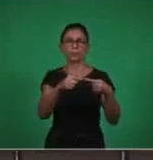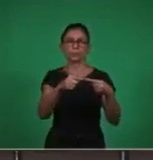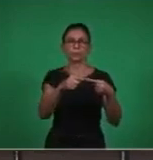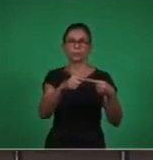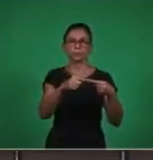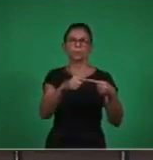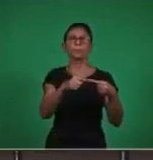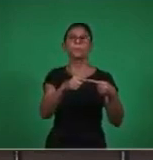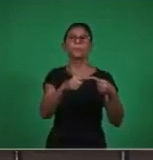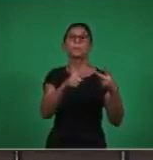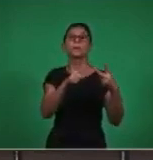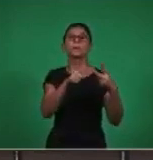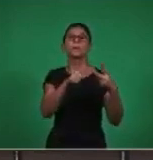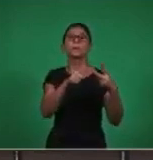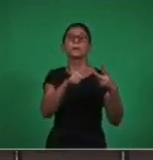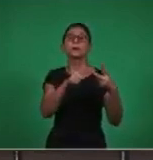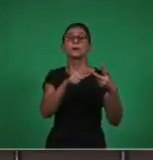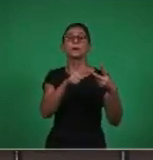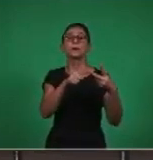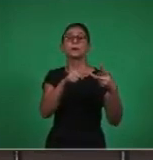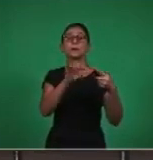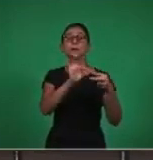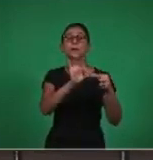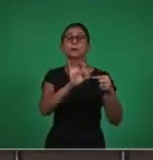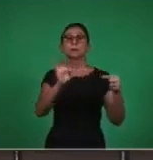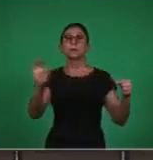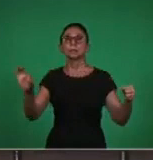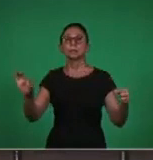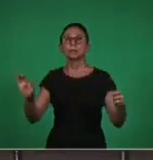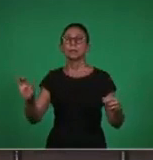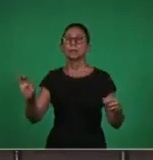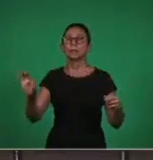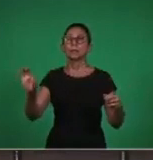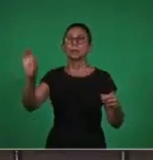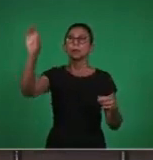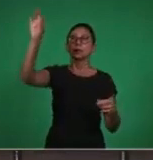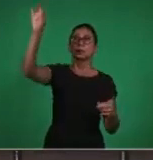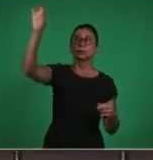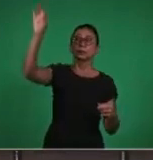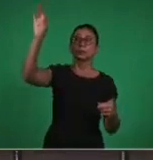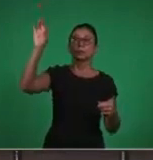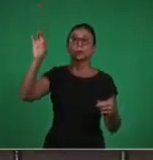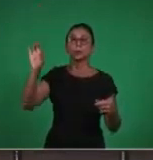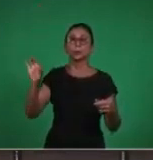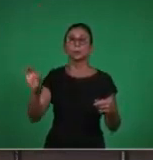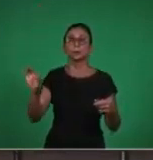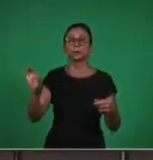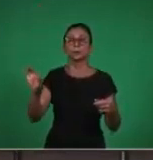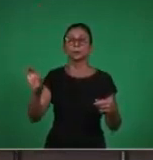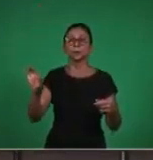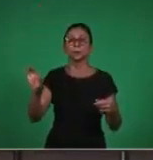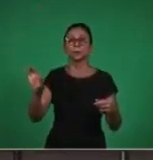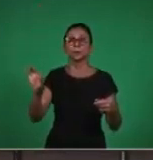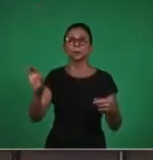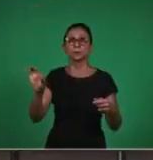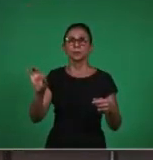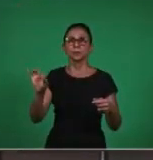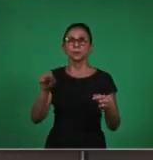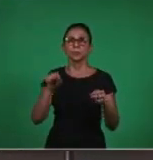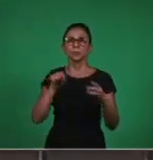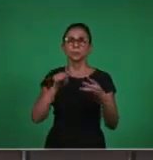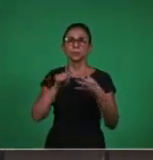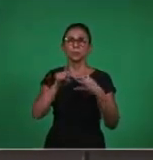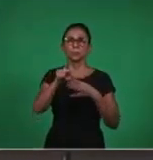Outra. Largura, altura e comprimento. E teve mais uma, que é